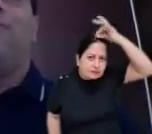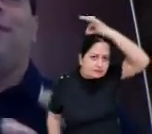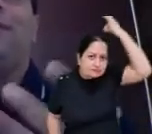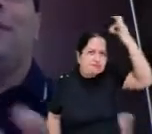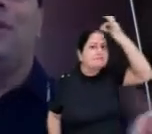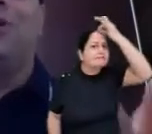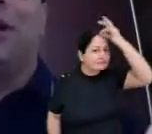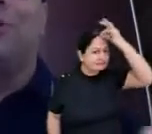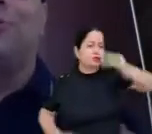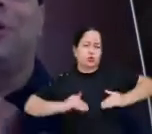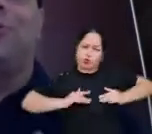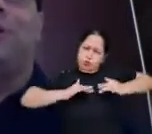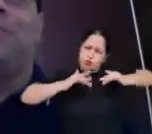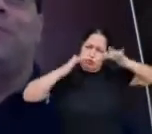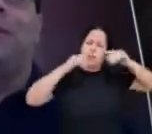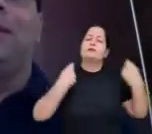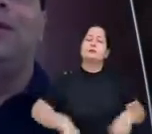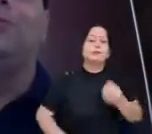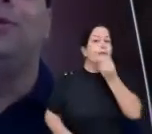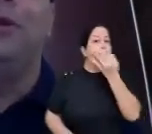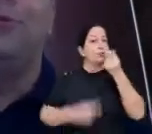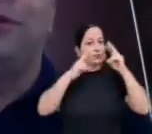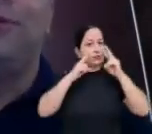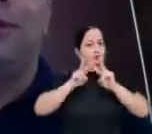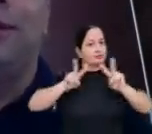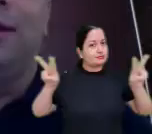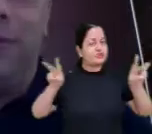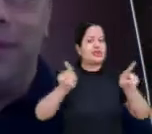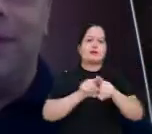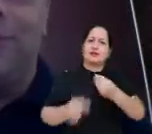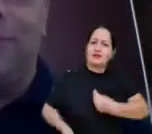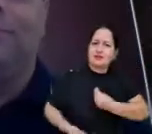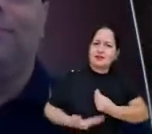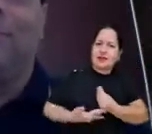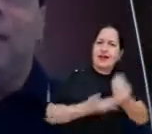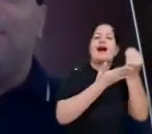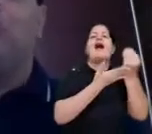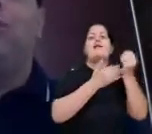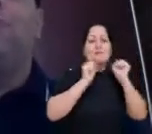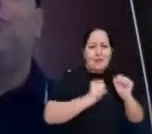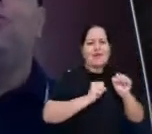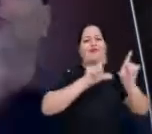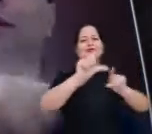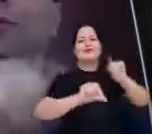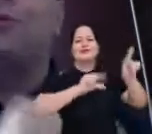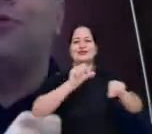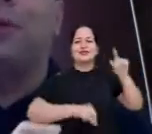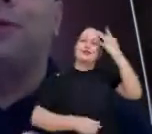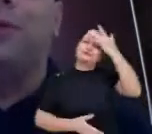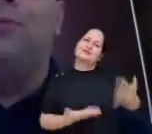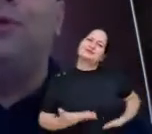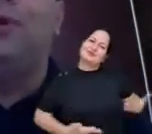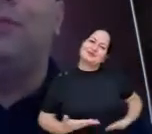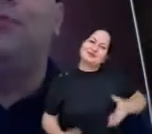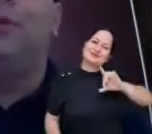uma vida dedicada ao Senhor. E eles poderiam servir. E serviram. Mas logo depois, um destes